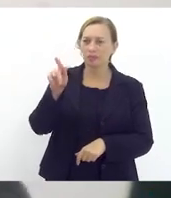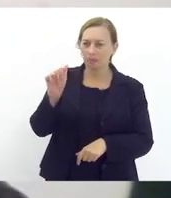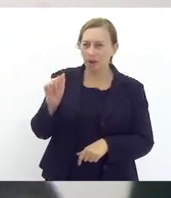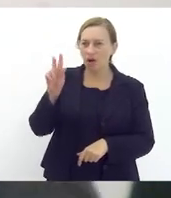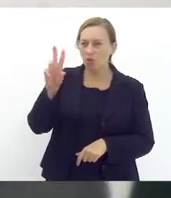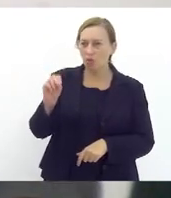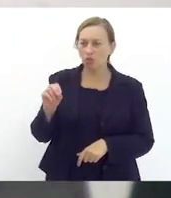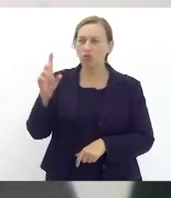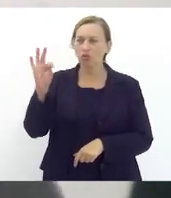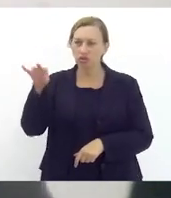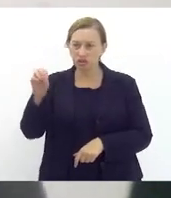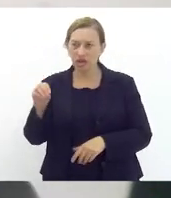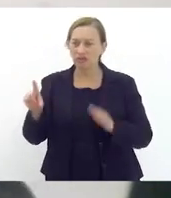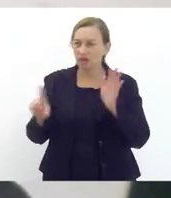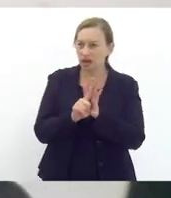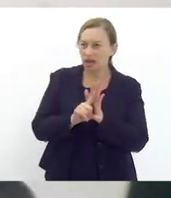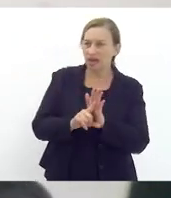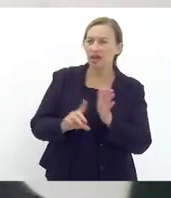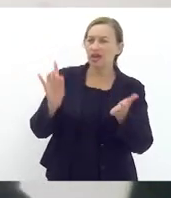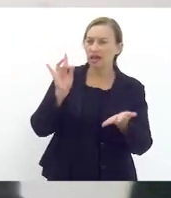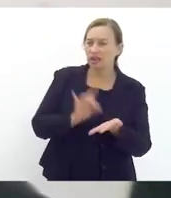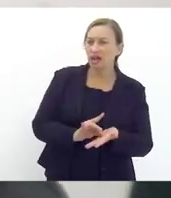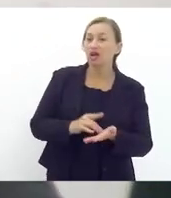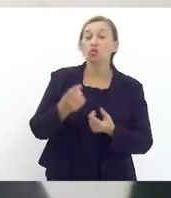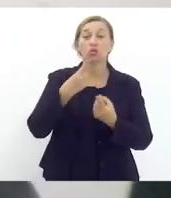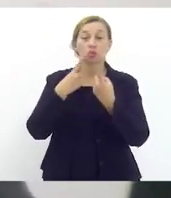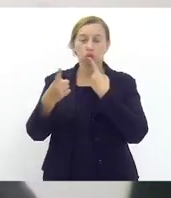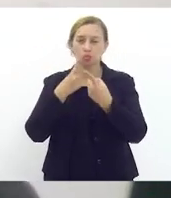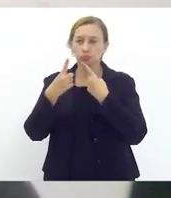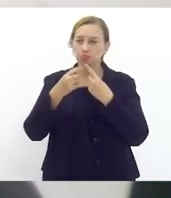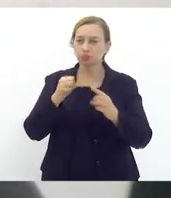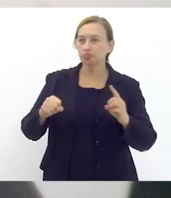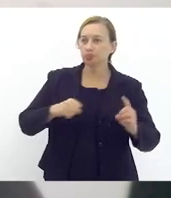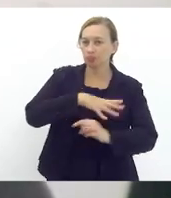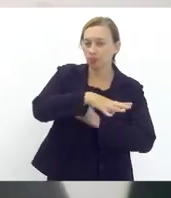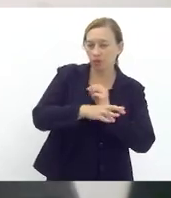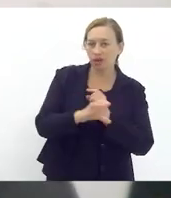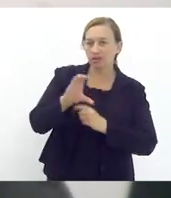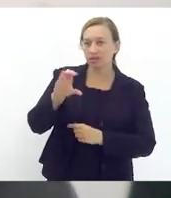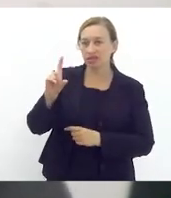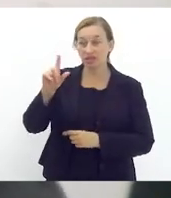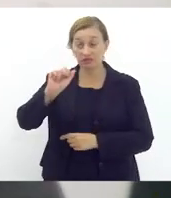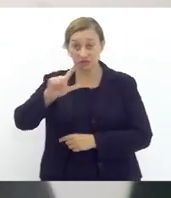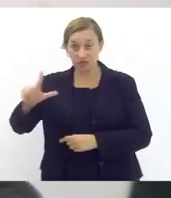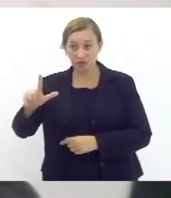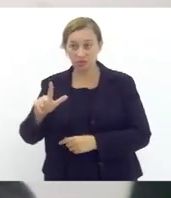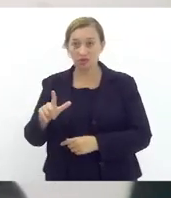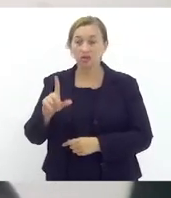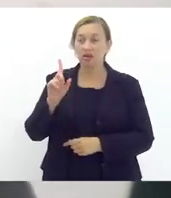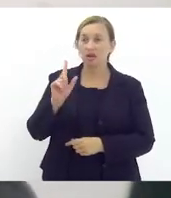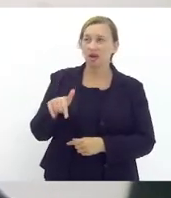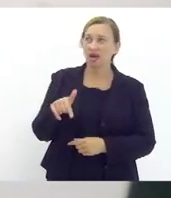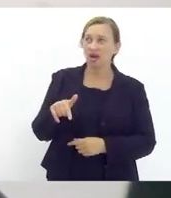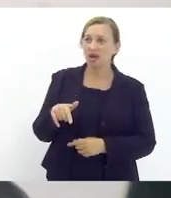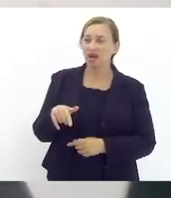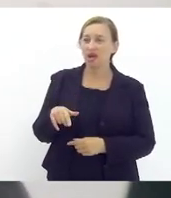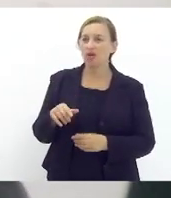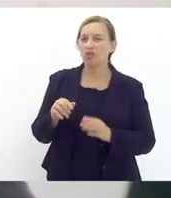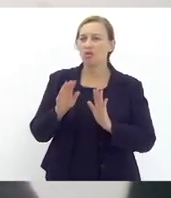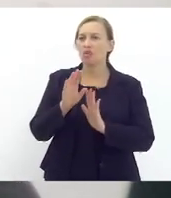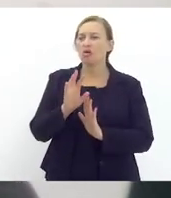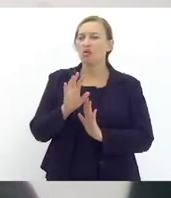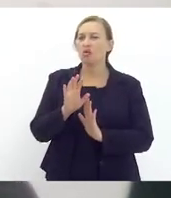realidade o diálogo com a sociedade civil ela é uma agenda política